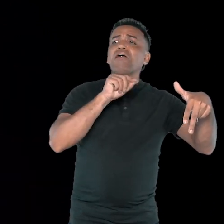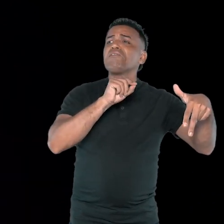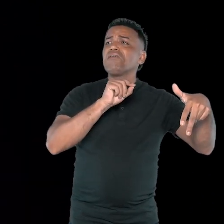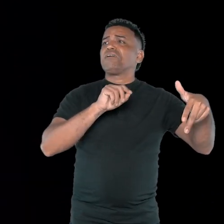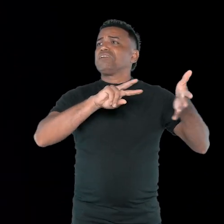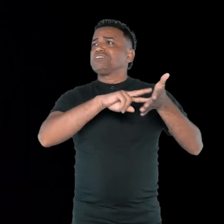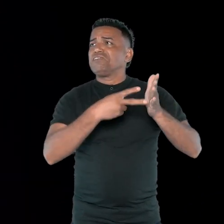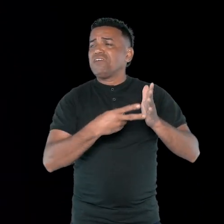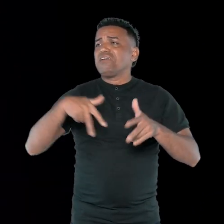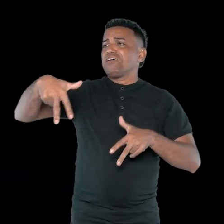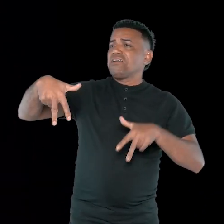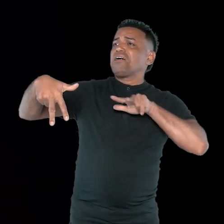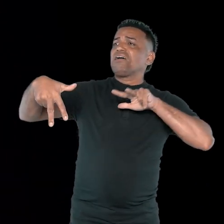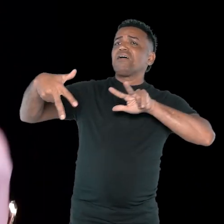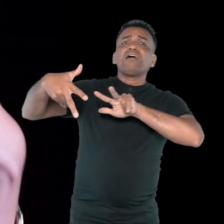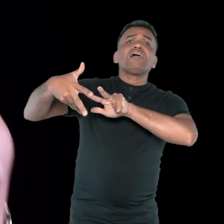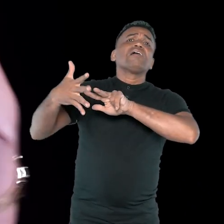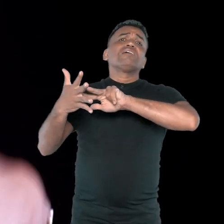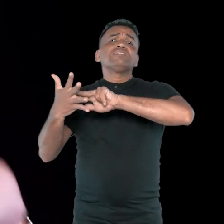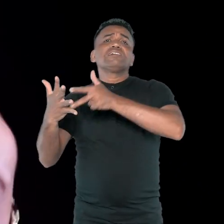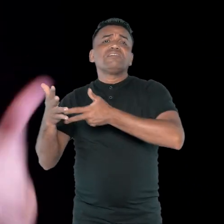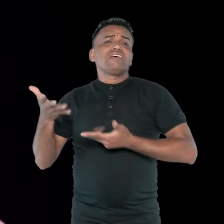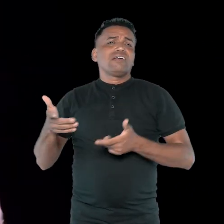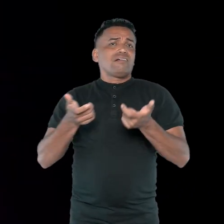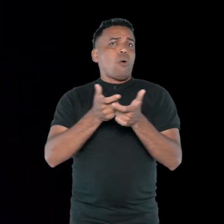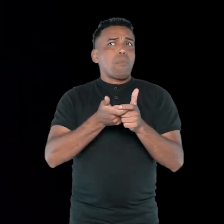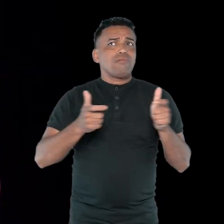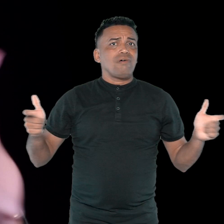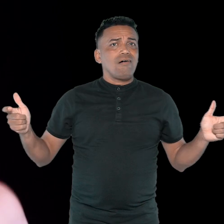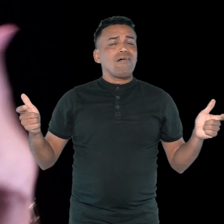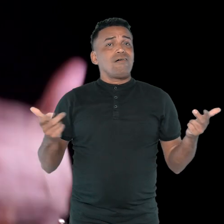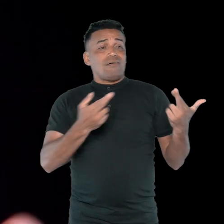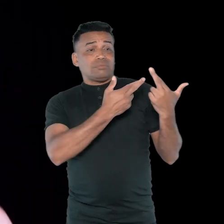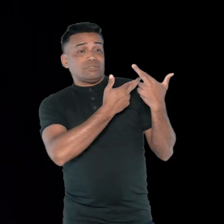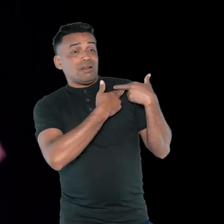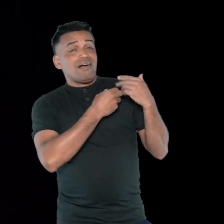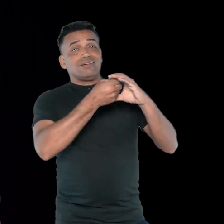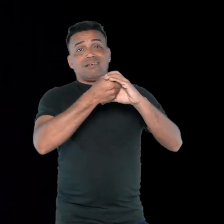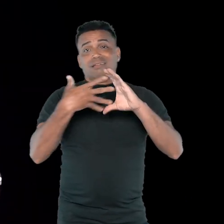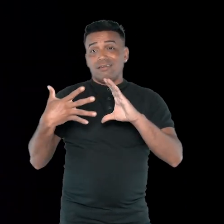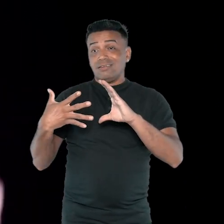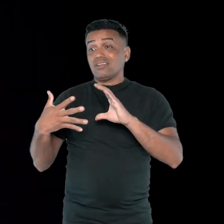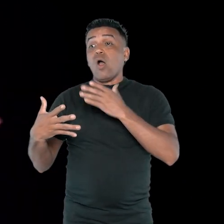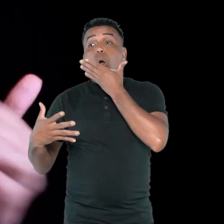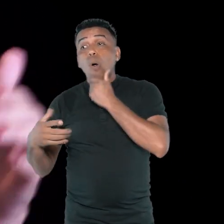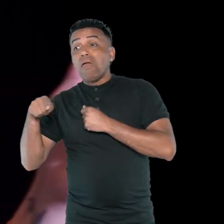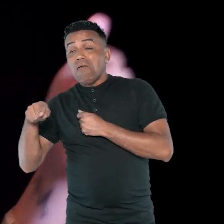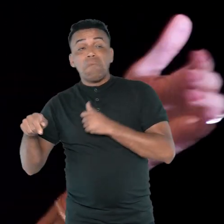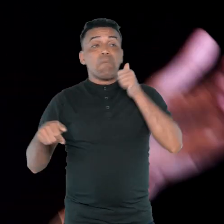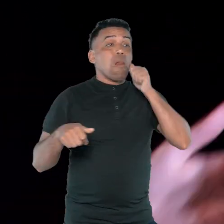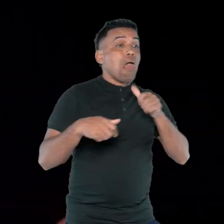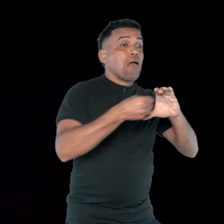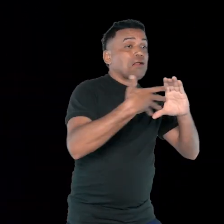forma exaustiva, porque a gente vai só aumentando características na lista, né? Um homem é isso, isso, isso, uma mulher é